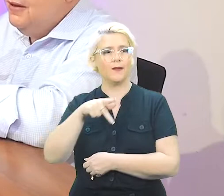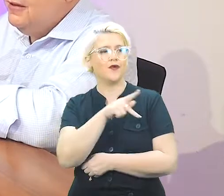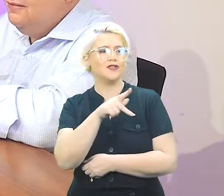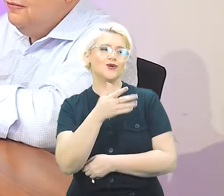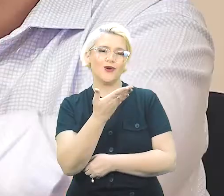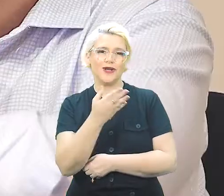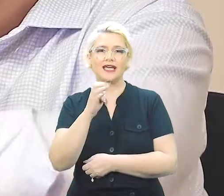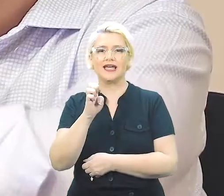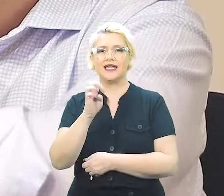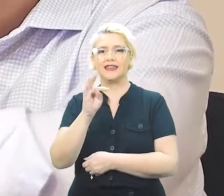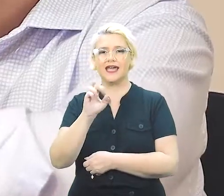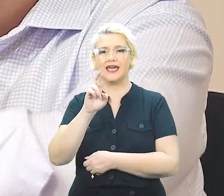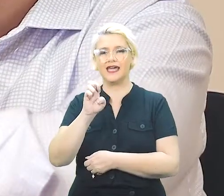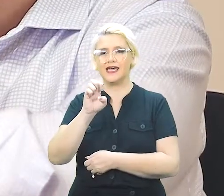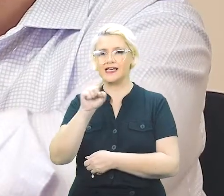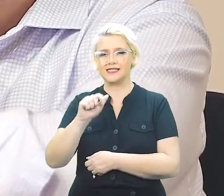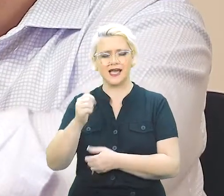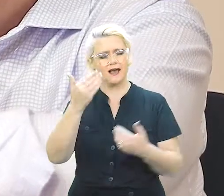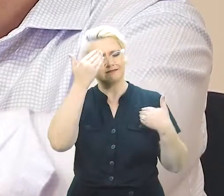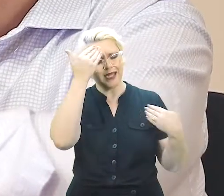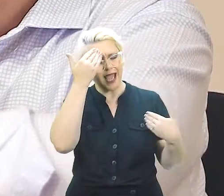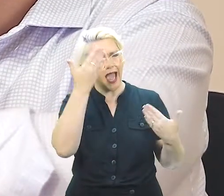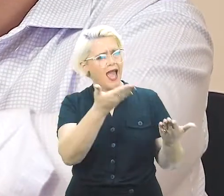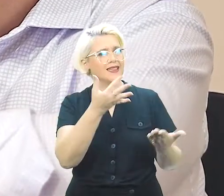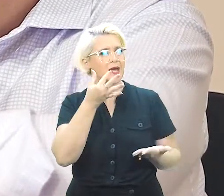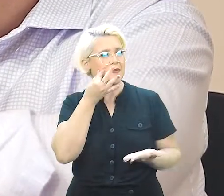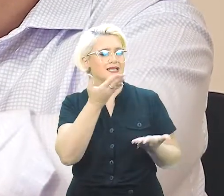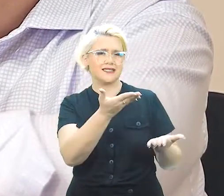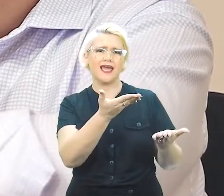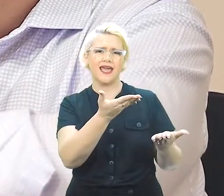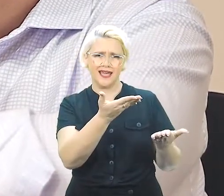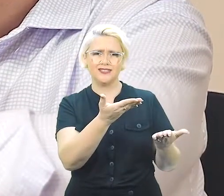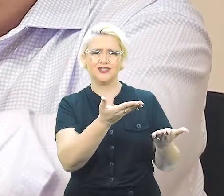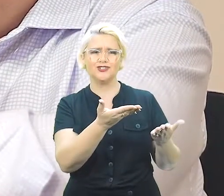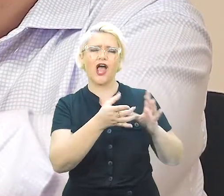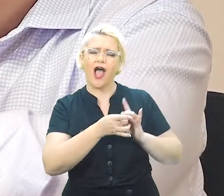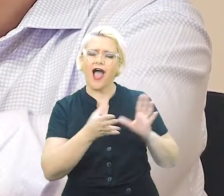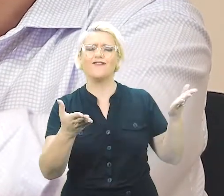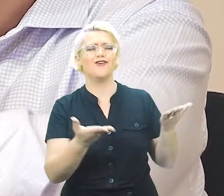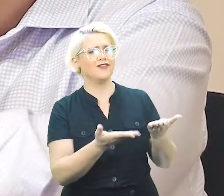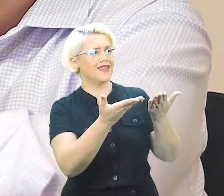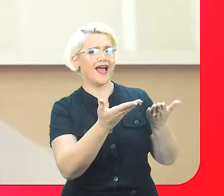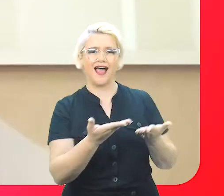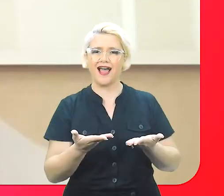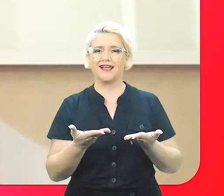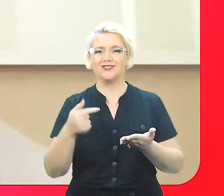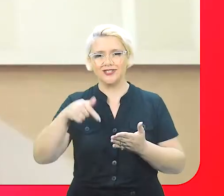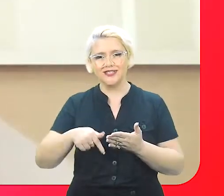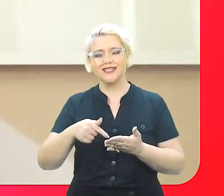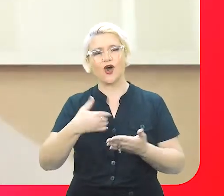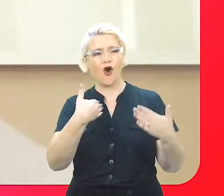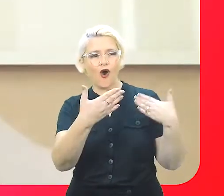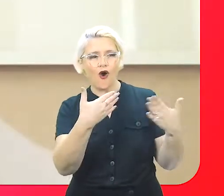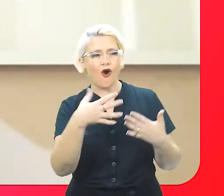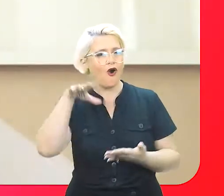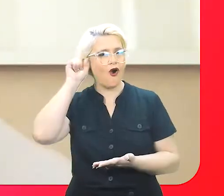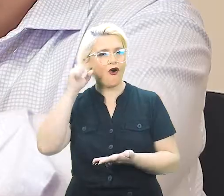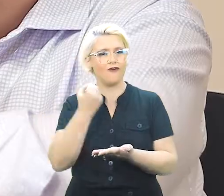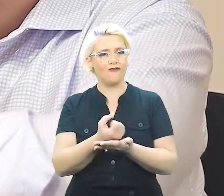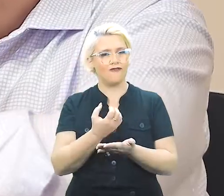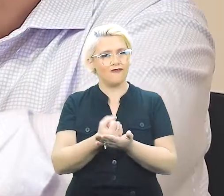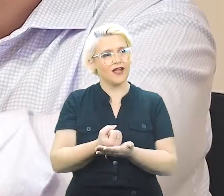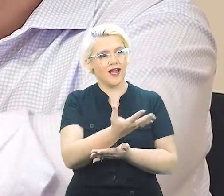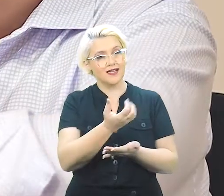Professora Tereza, muito obrigado por sua presença e fique aqui muito à vontade no nosso podcast para